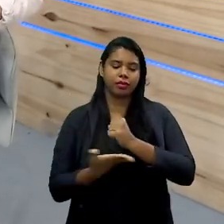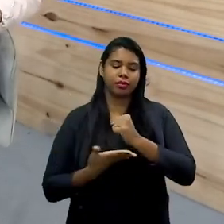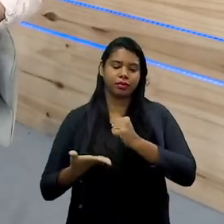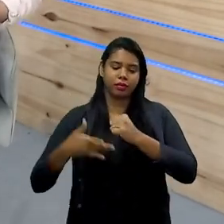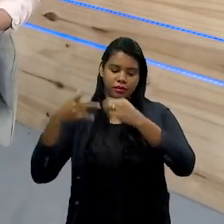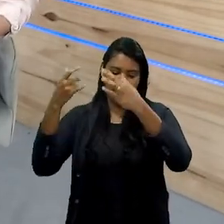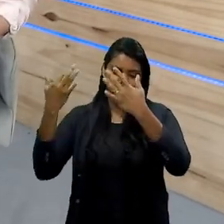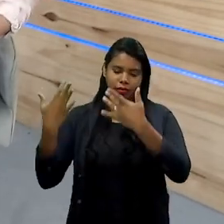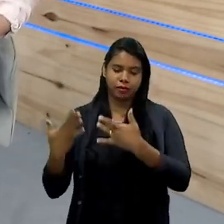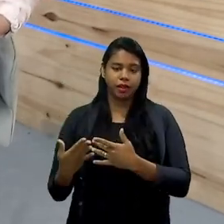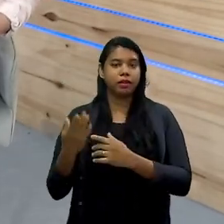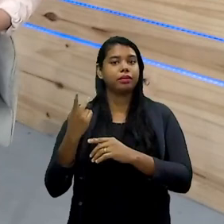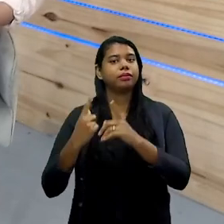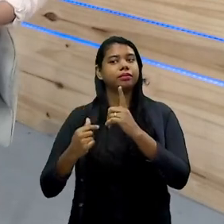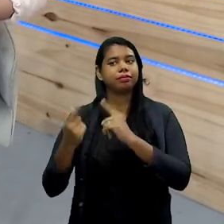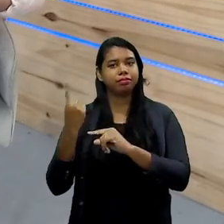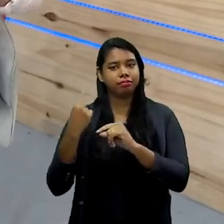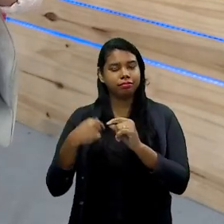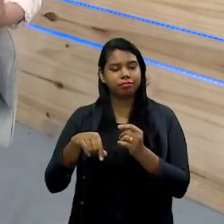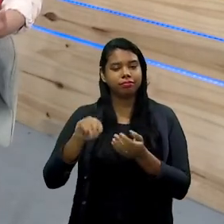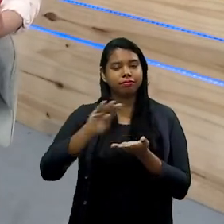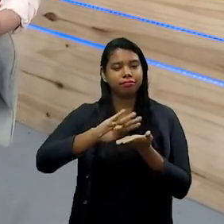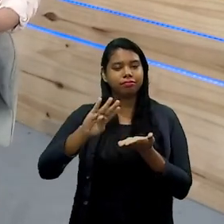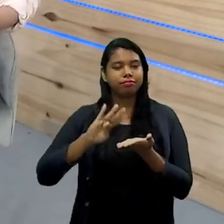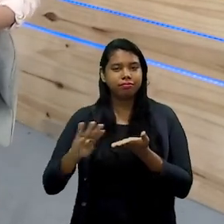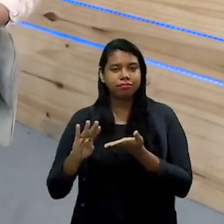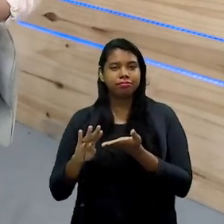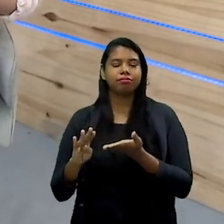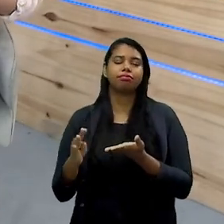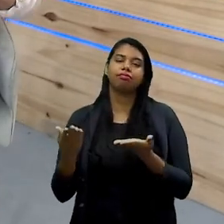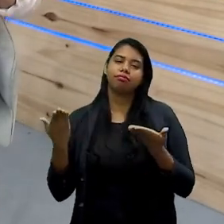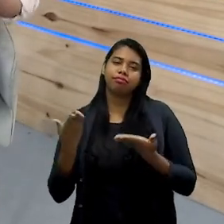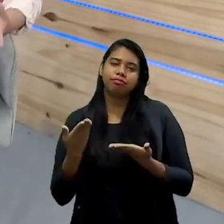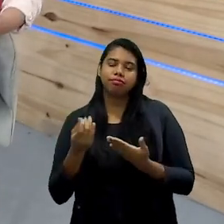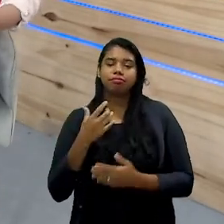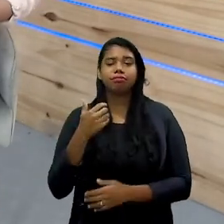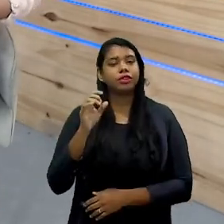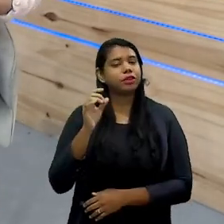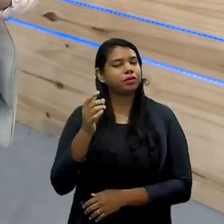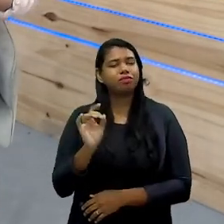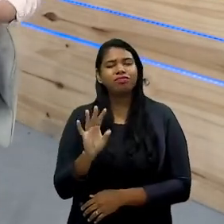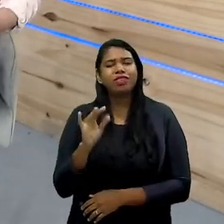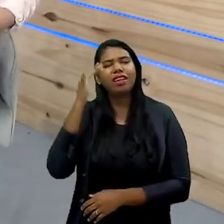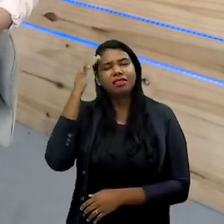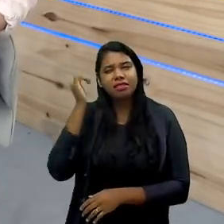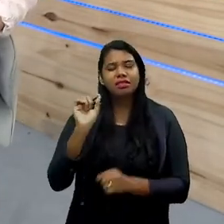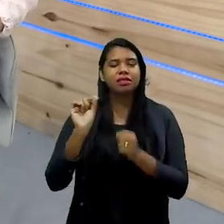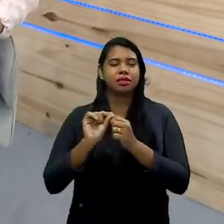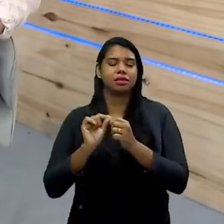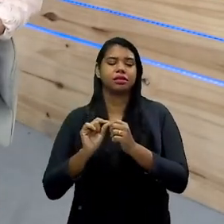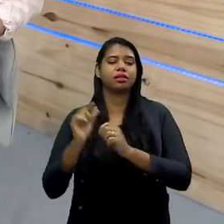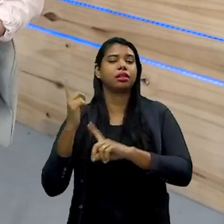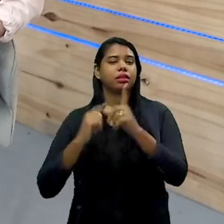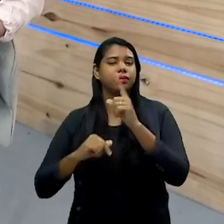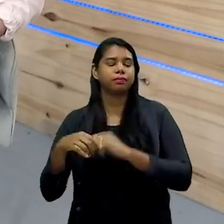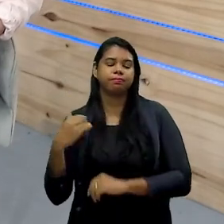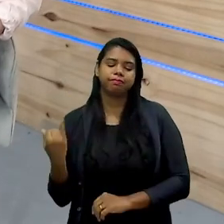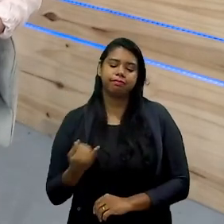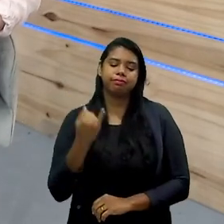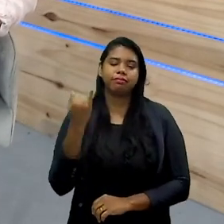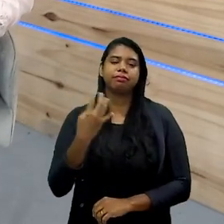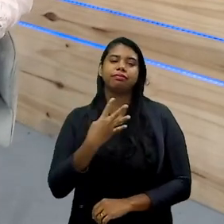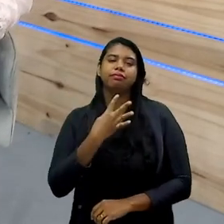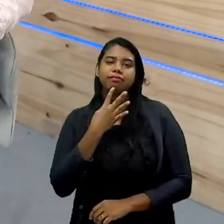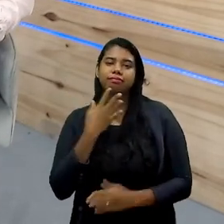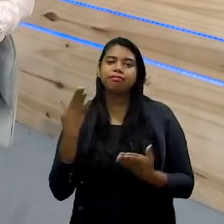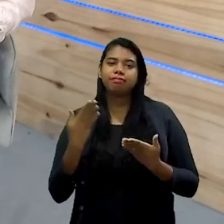aí financeira, né, para que os negócios vá bem. Então, não é só saber fazer ou saber administrar, mas é importante também conhecer a